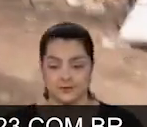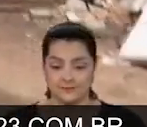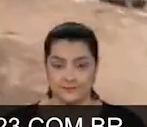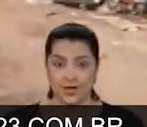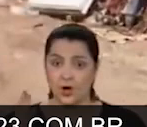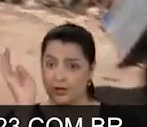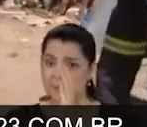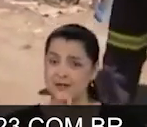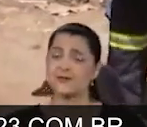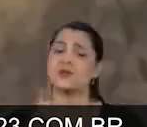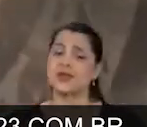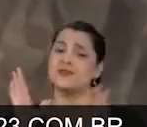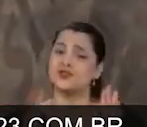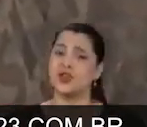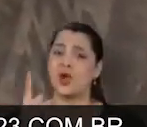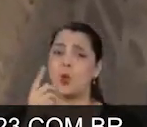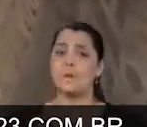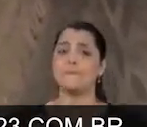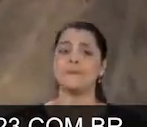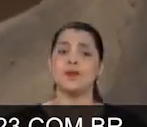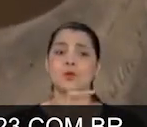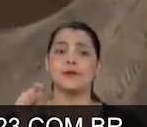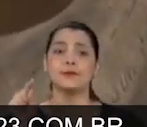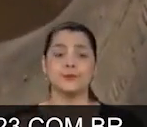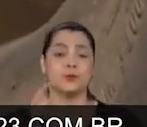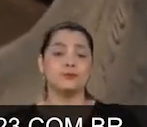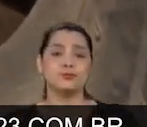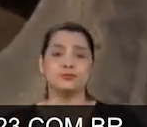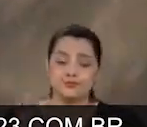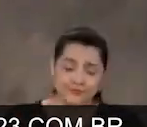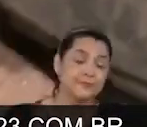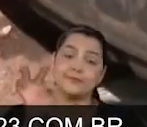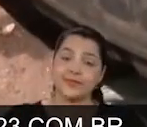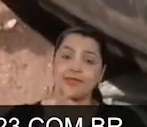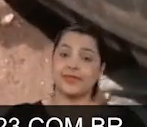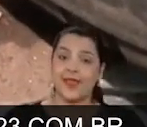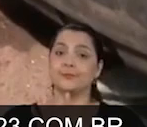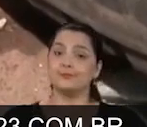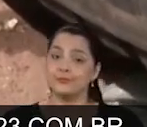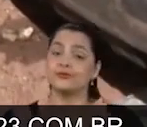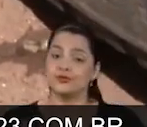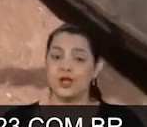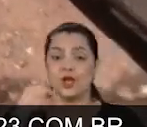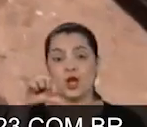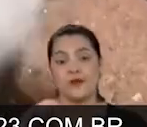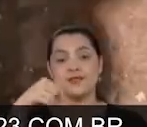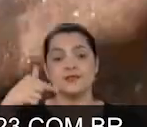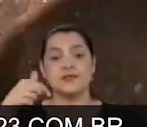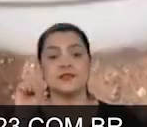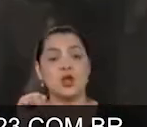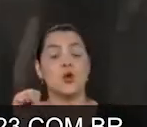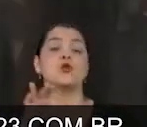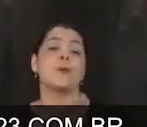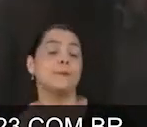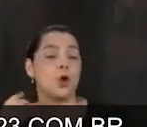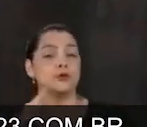país registrou quase 1,5 milhão de casos da doença e 978 mortes, 10 a menos do que o